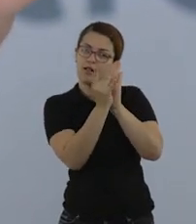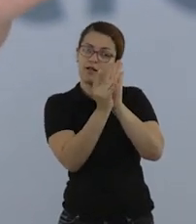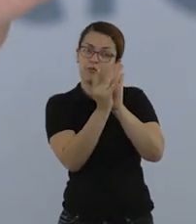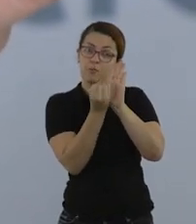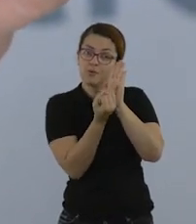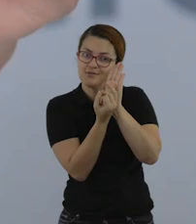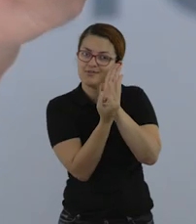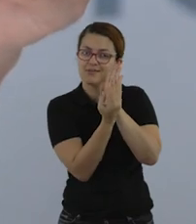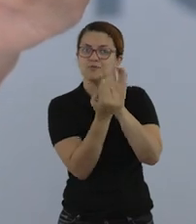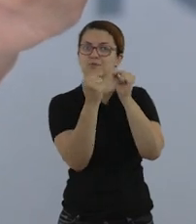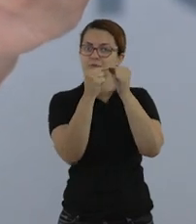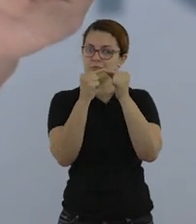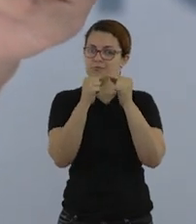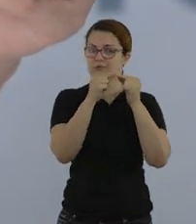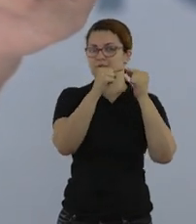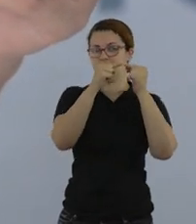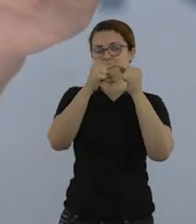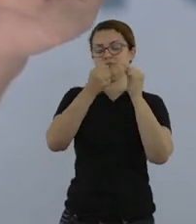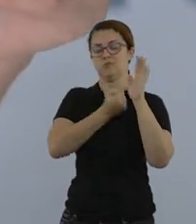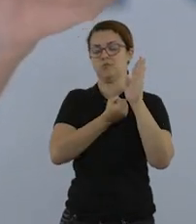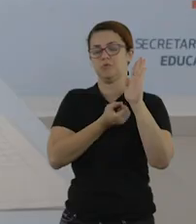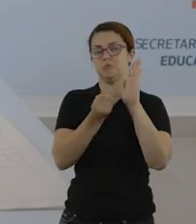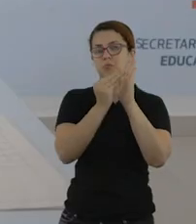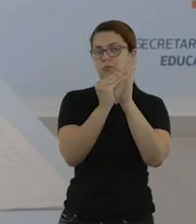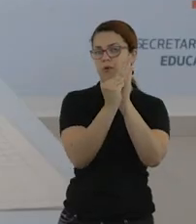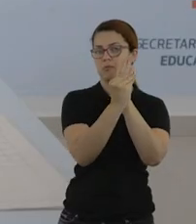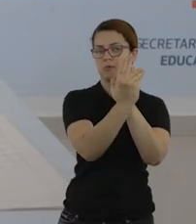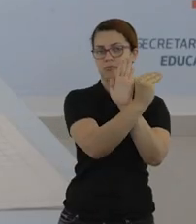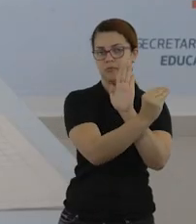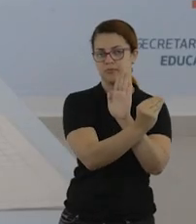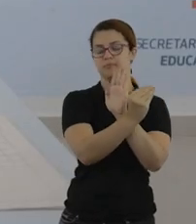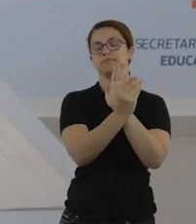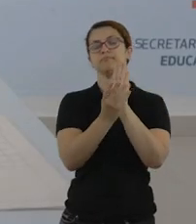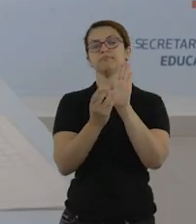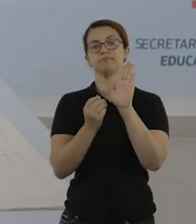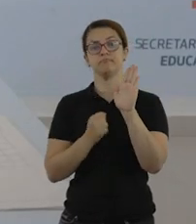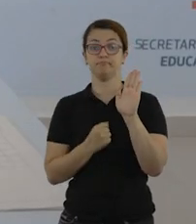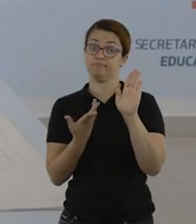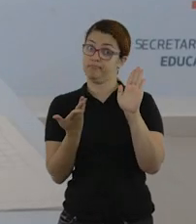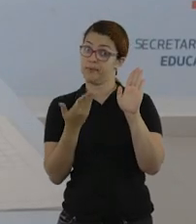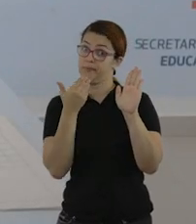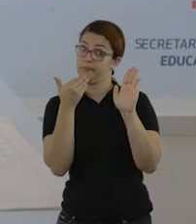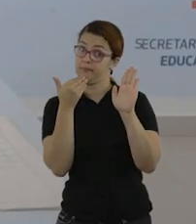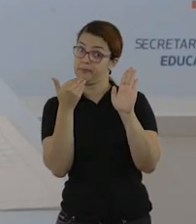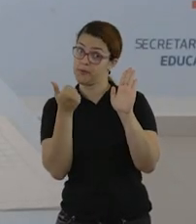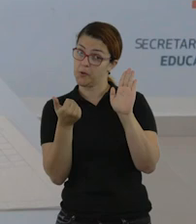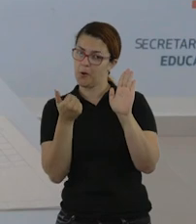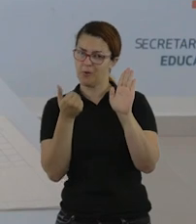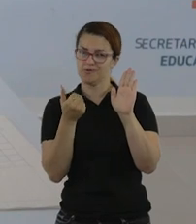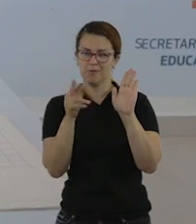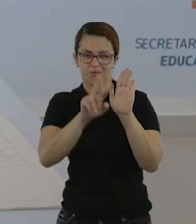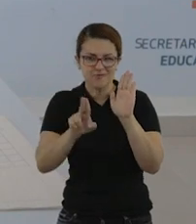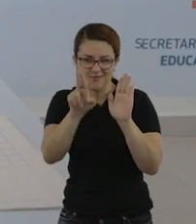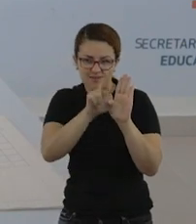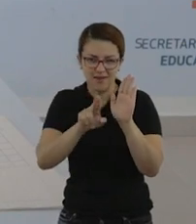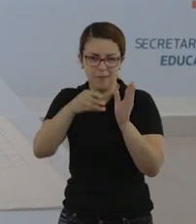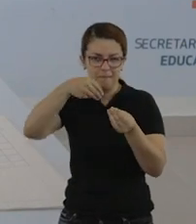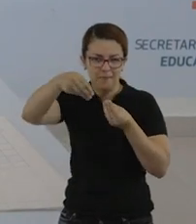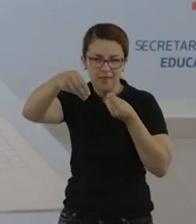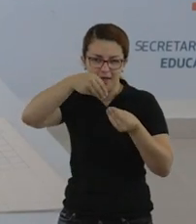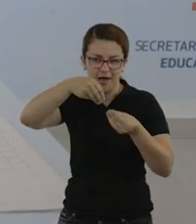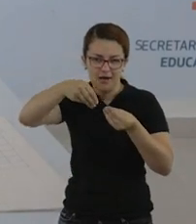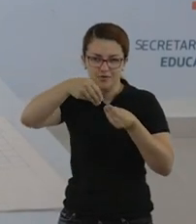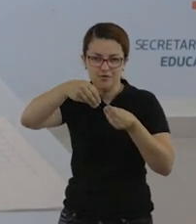quantidade referente ao número de cima, tá? Eu prefiro colocar um plástico para poder